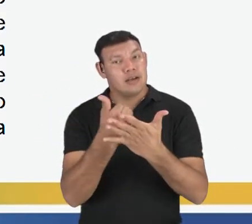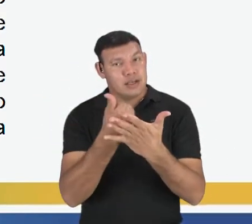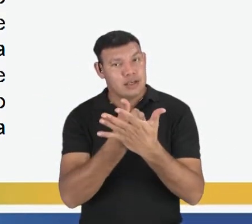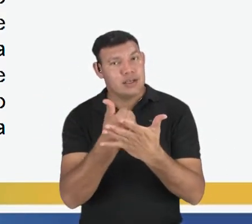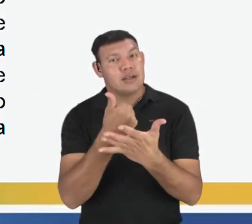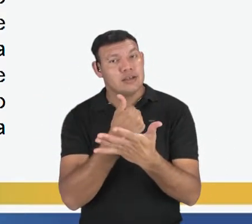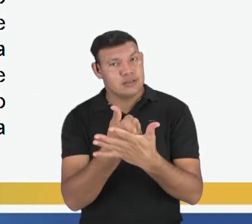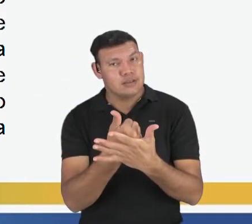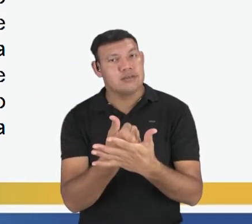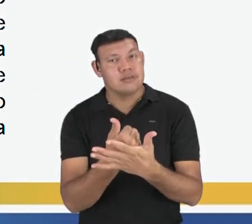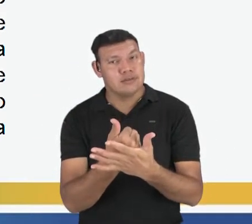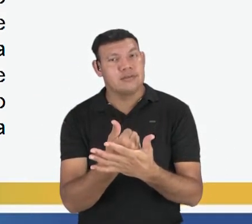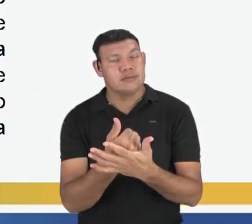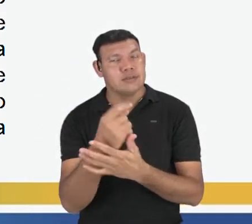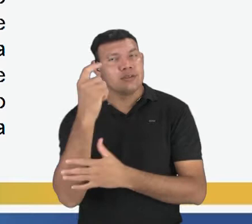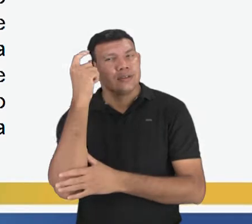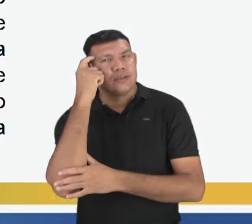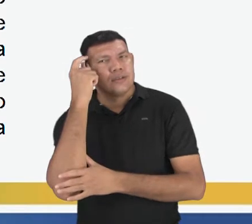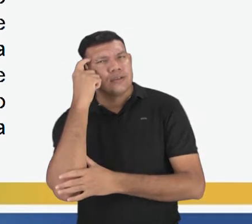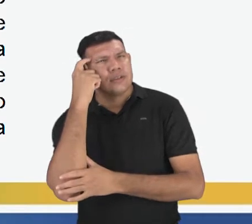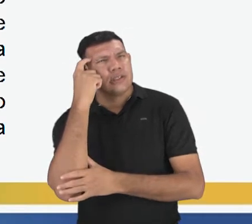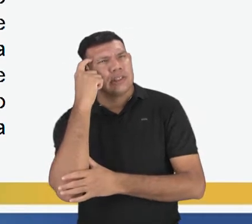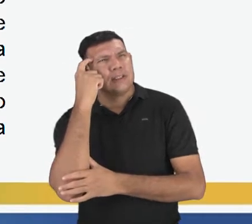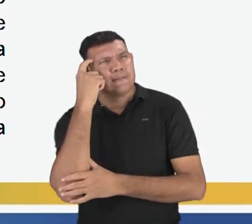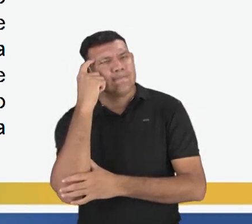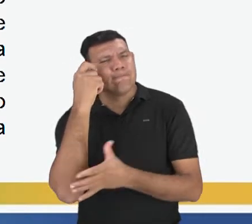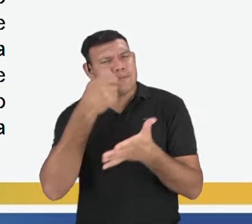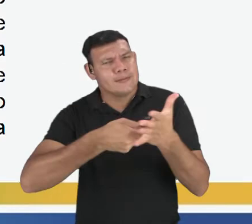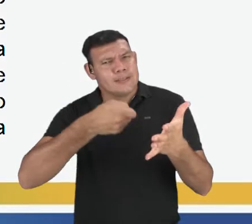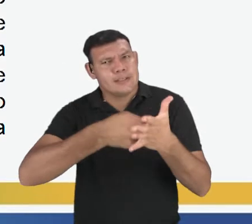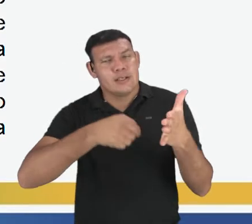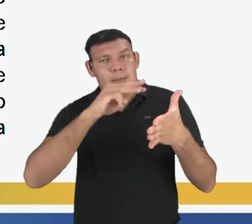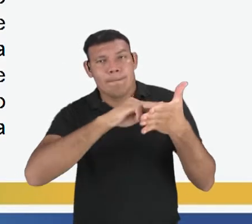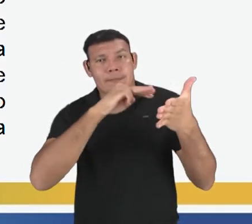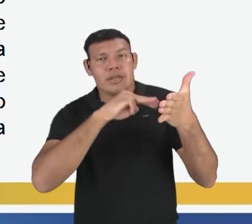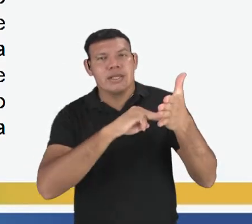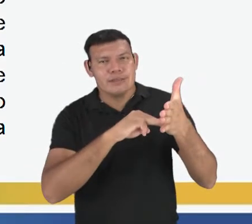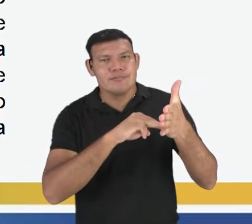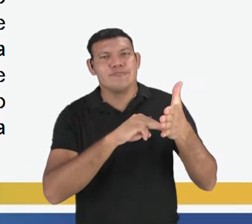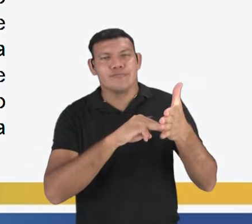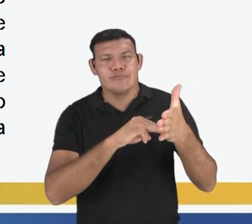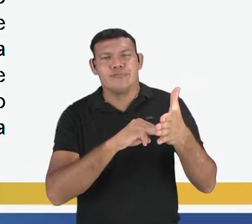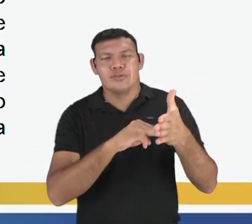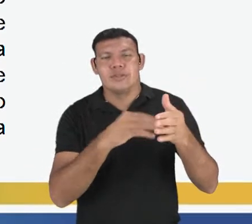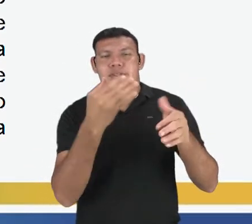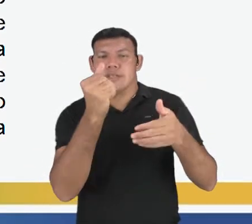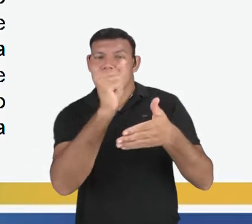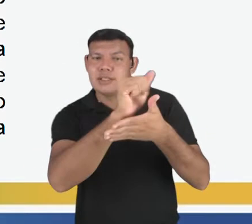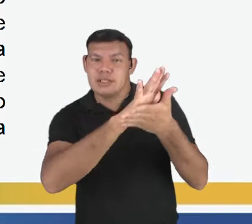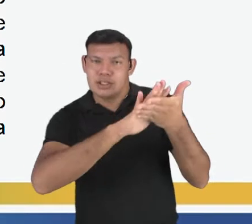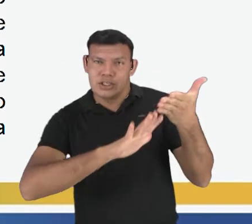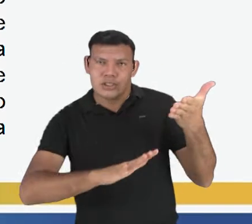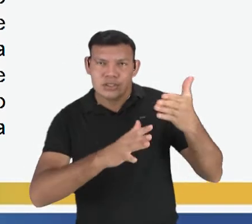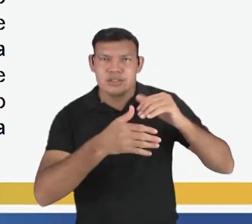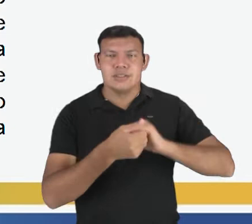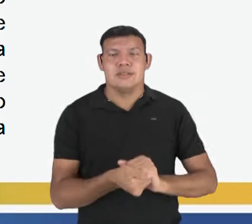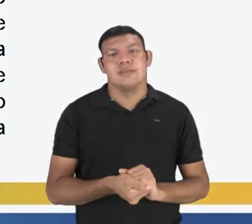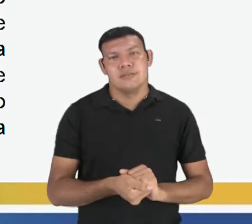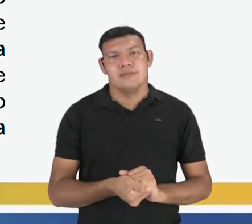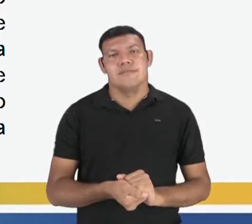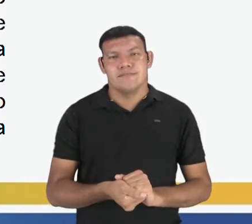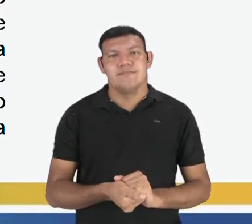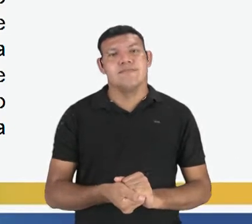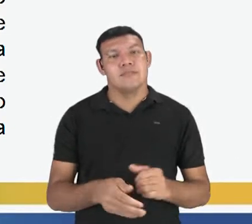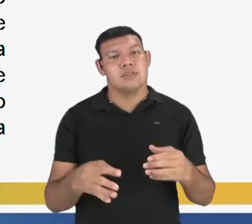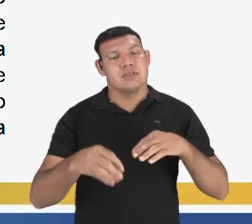ação de que o filosofar aponta é a exigência de um método na forma de um exercício, além de uma atitude que